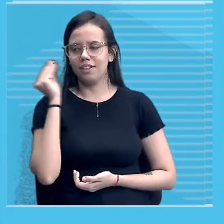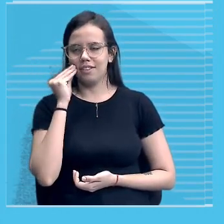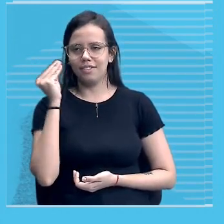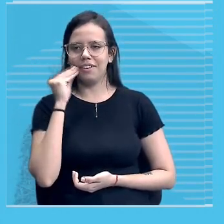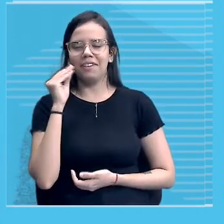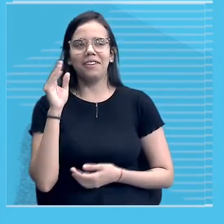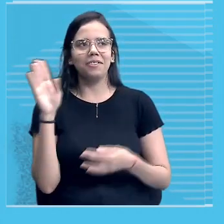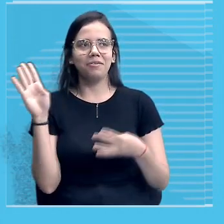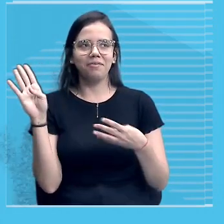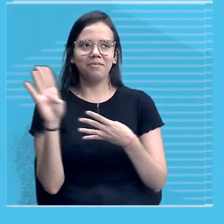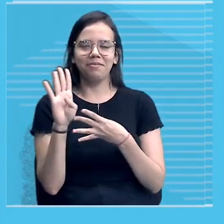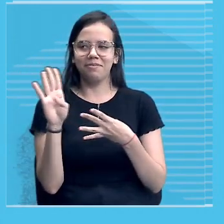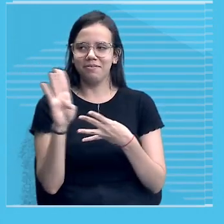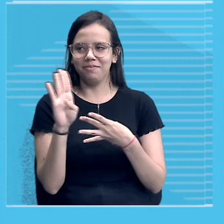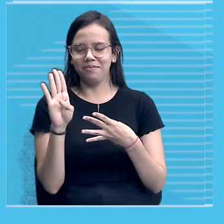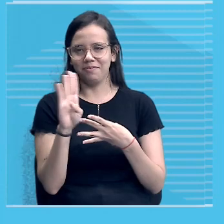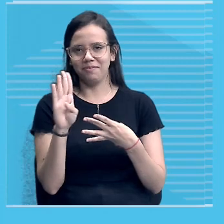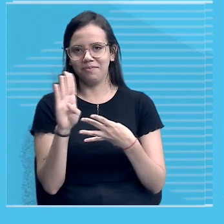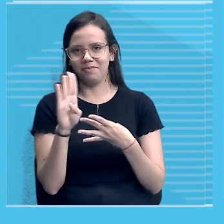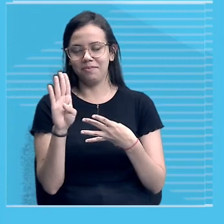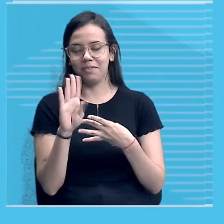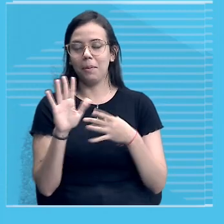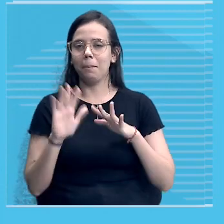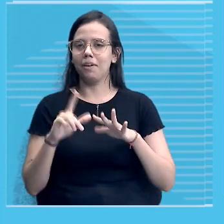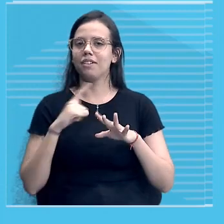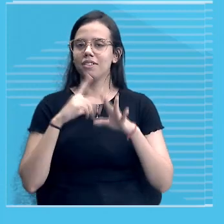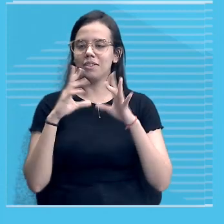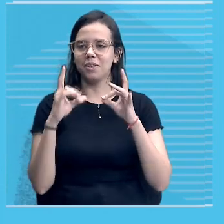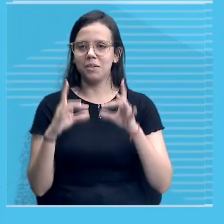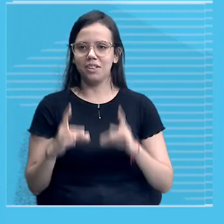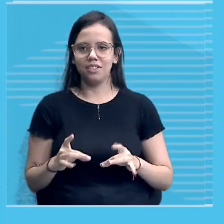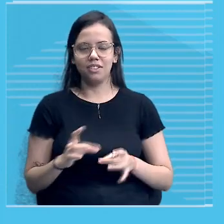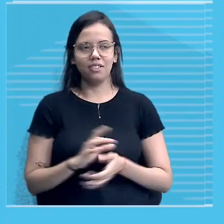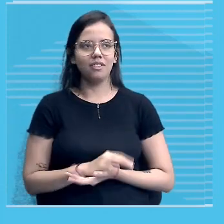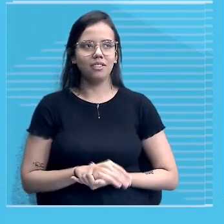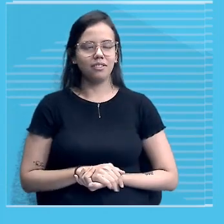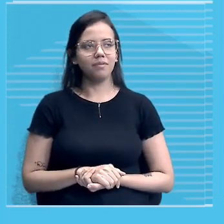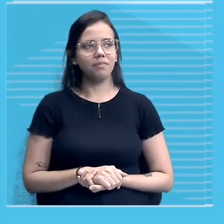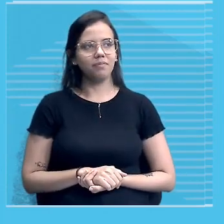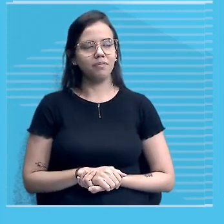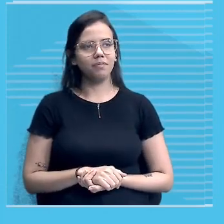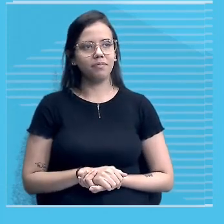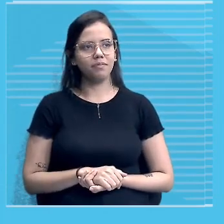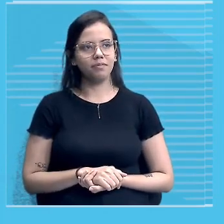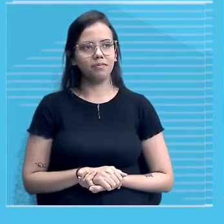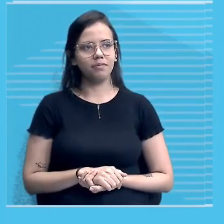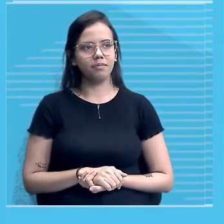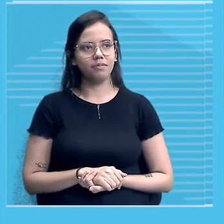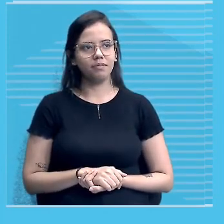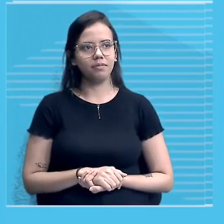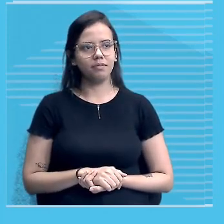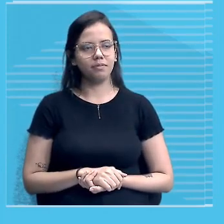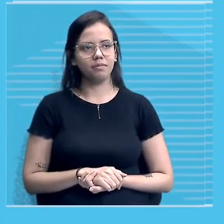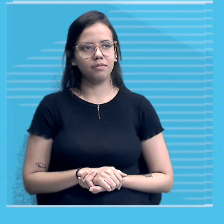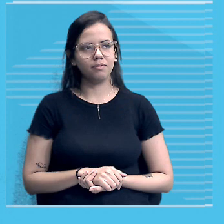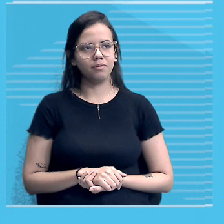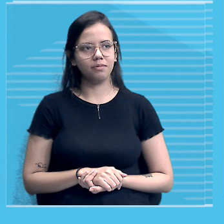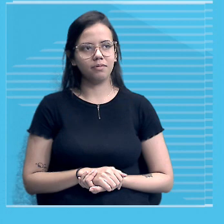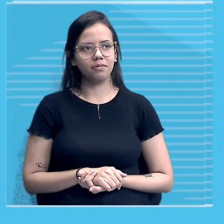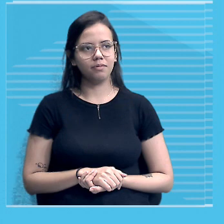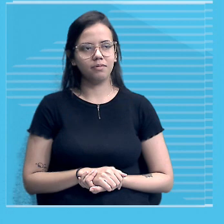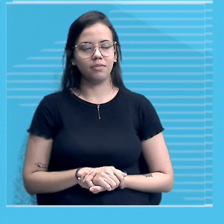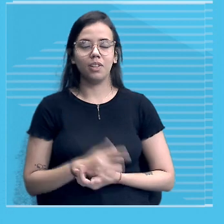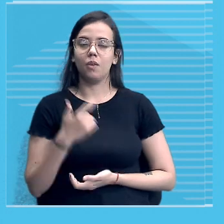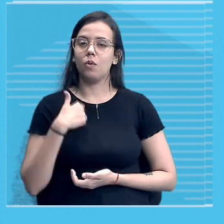Eita Professor Só que tem um detalhe da letra B vou até dada resolver ela vou